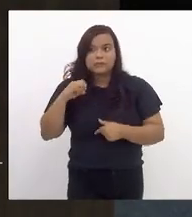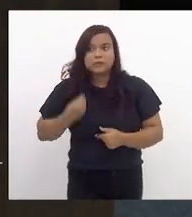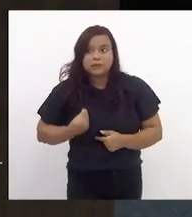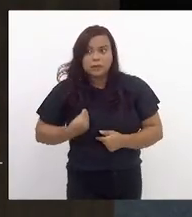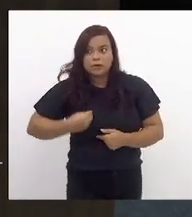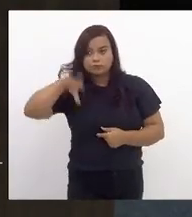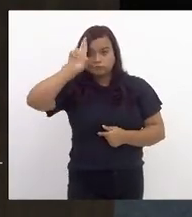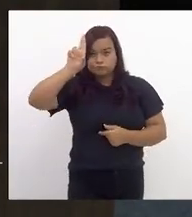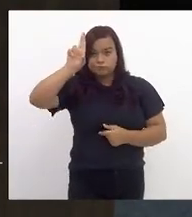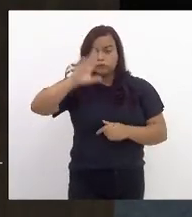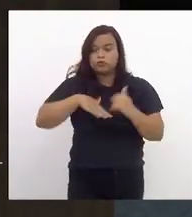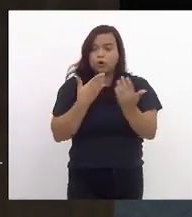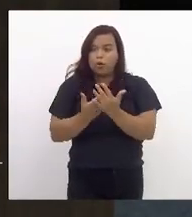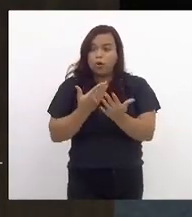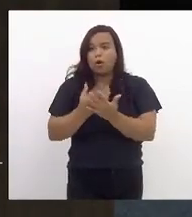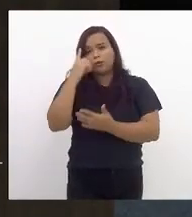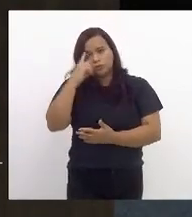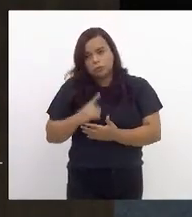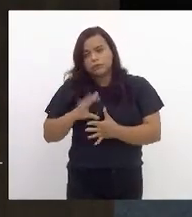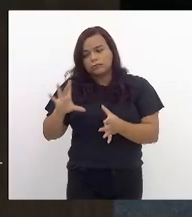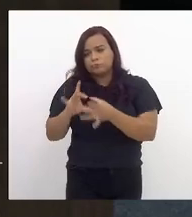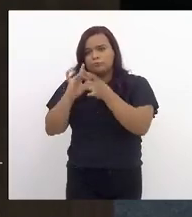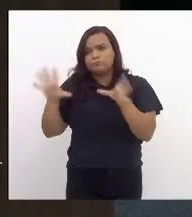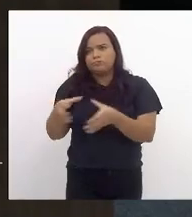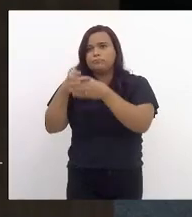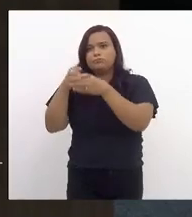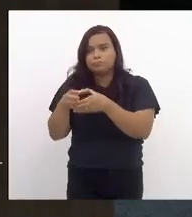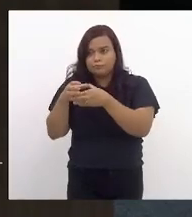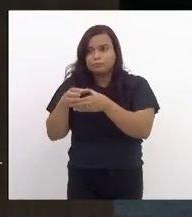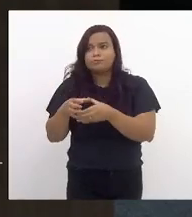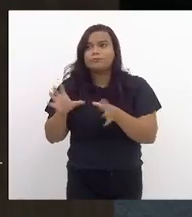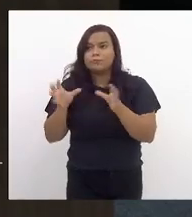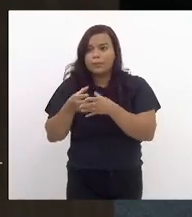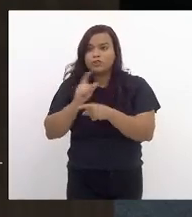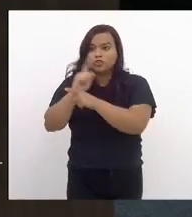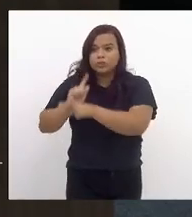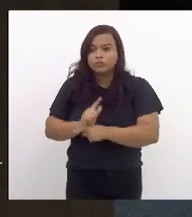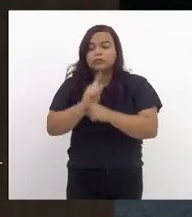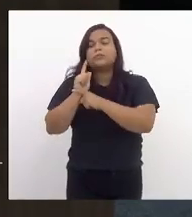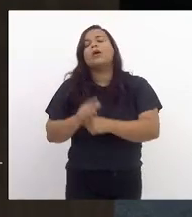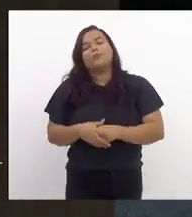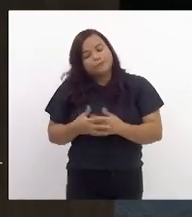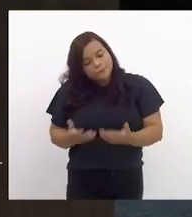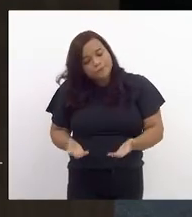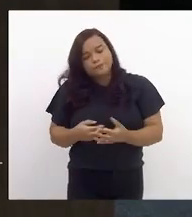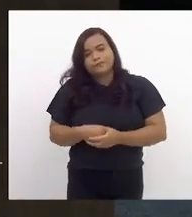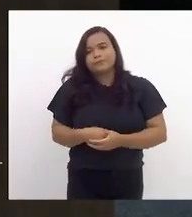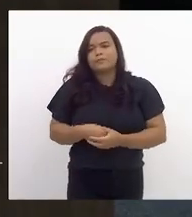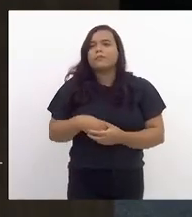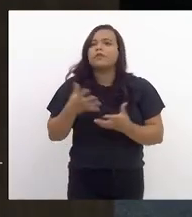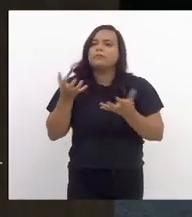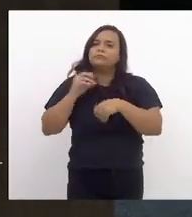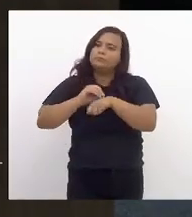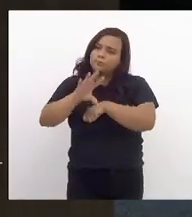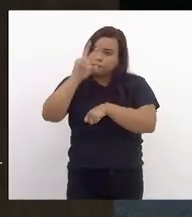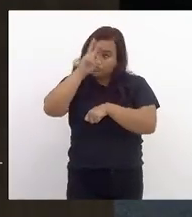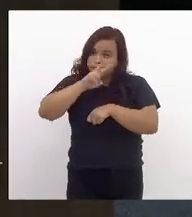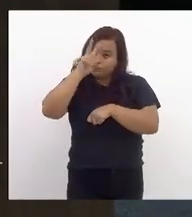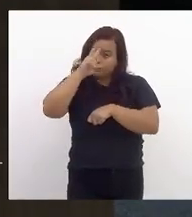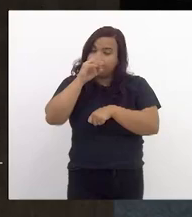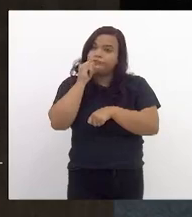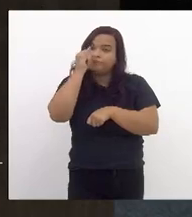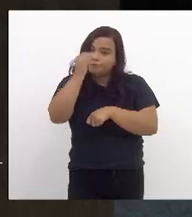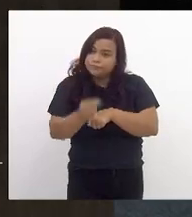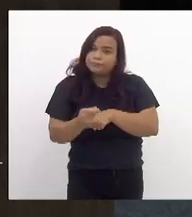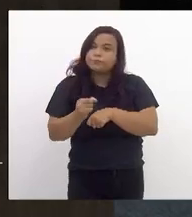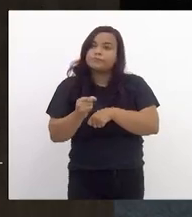a escola, enquanto estiverem fazendo parte das equipes de gestão das escolas. De qualquer maneira, quero ressaltar a importância dessa mensagem.